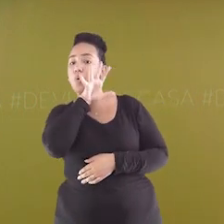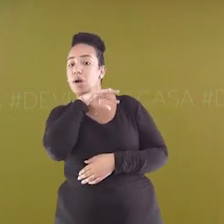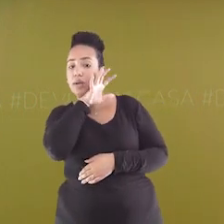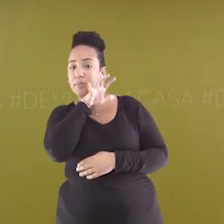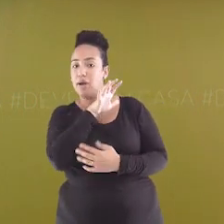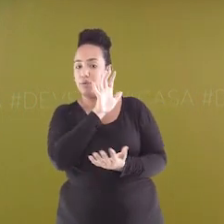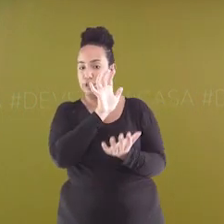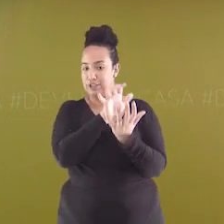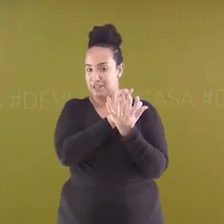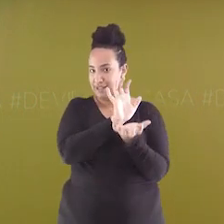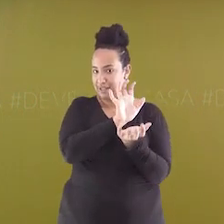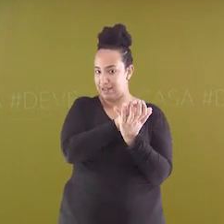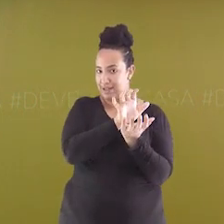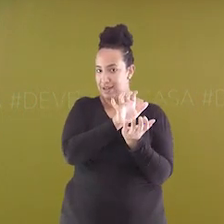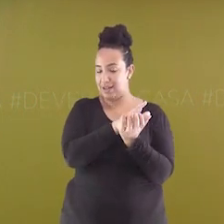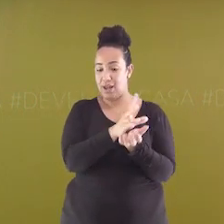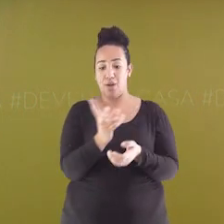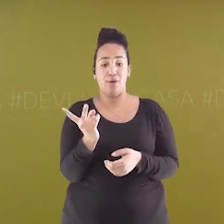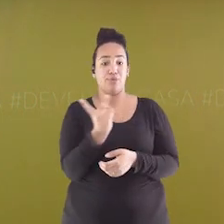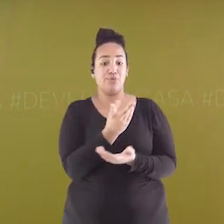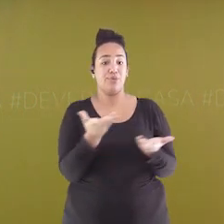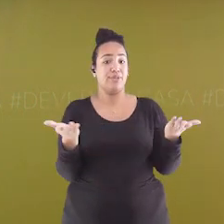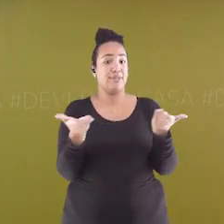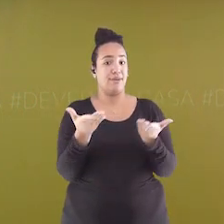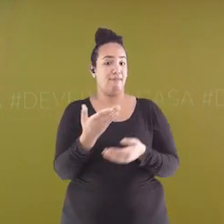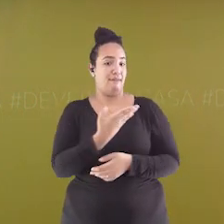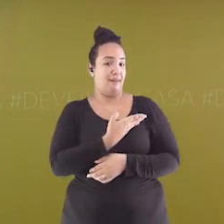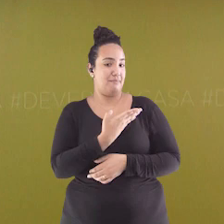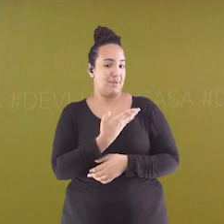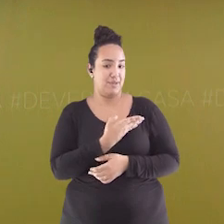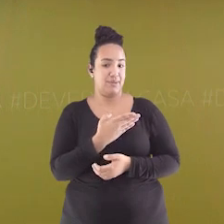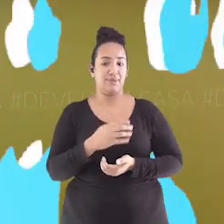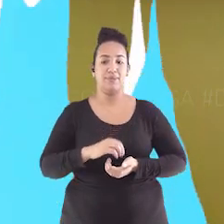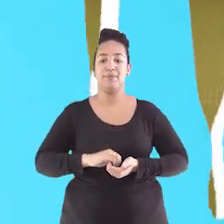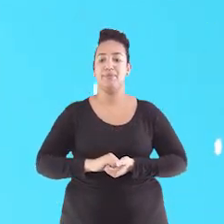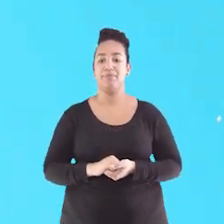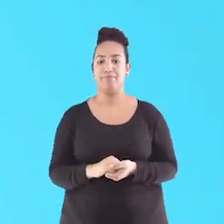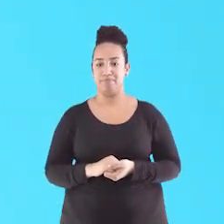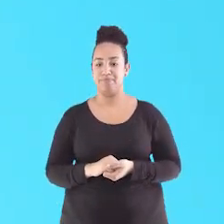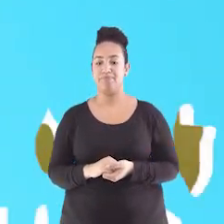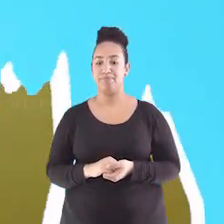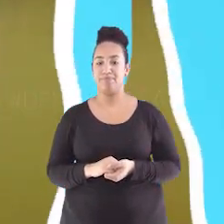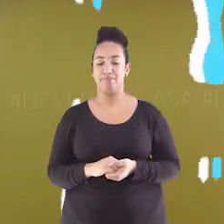coisa escamosa, que era o jacaré, se tornaram grandes amigos.